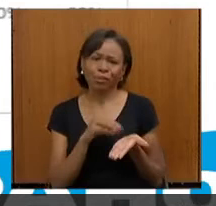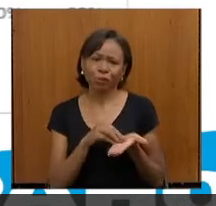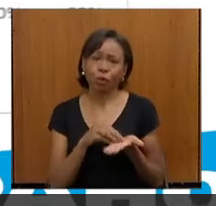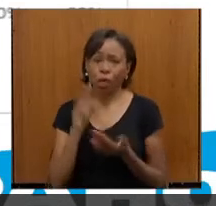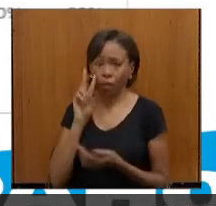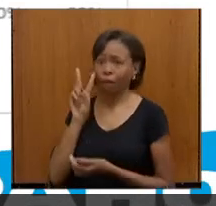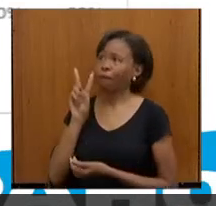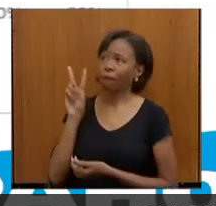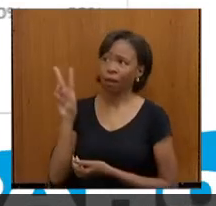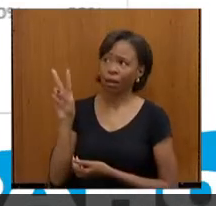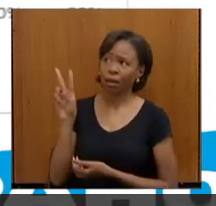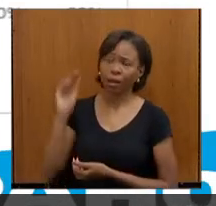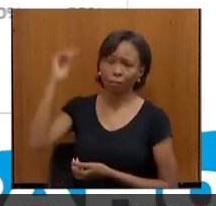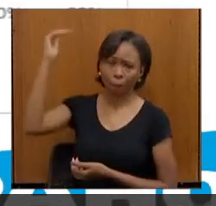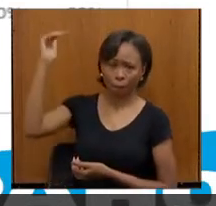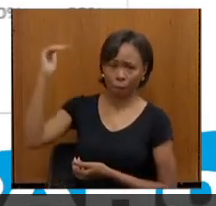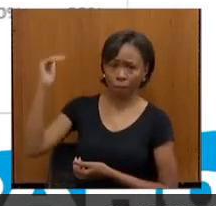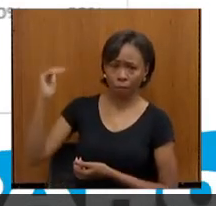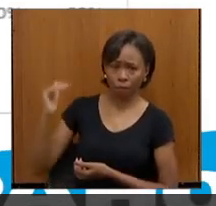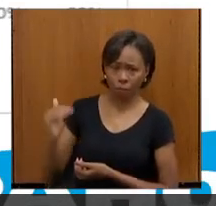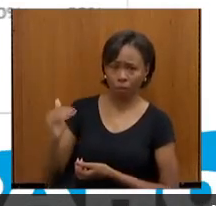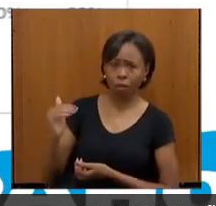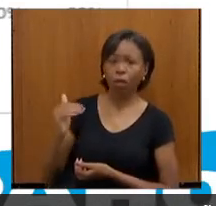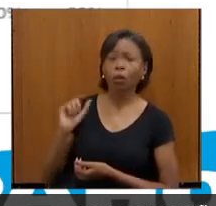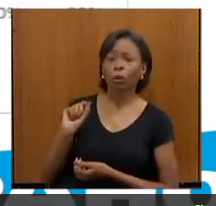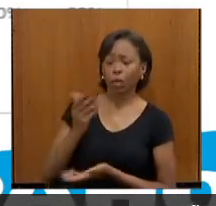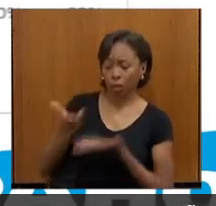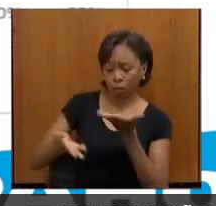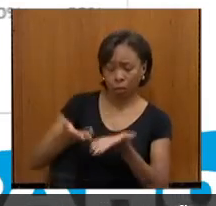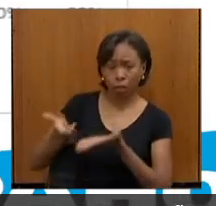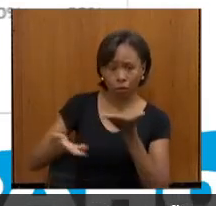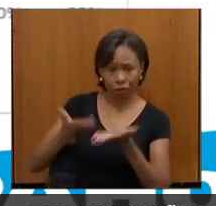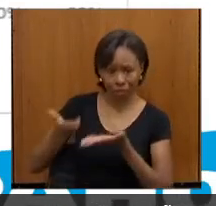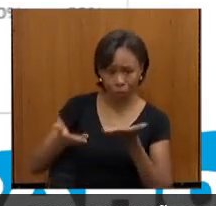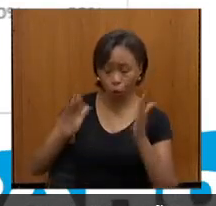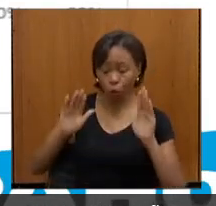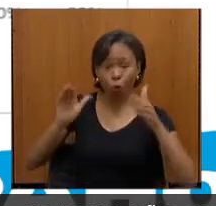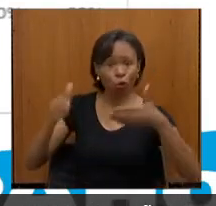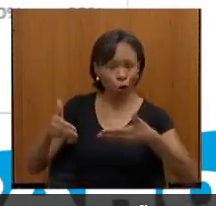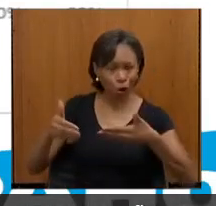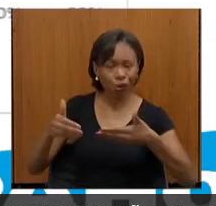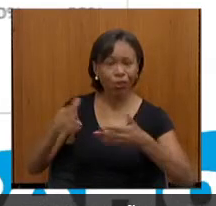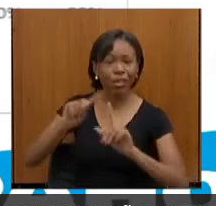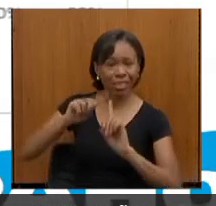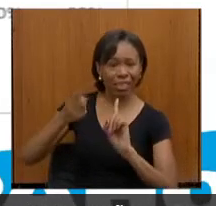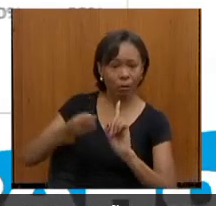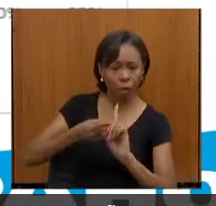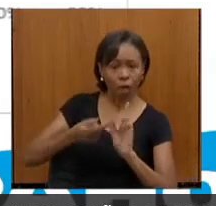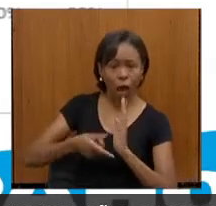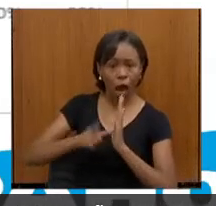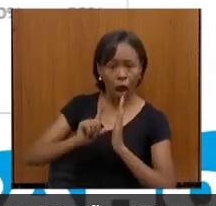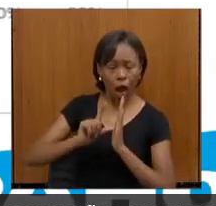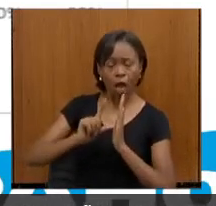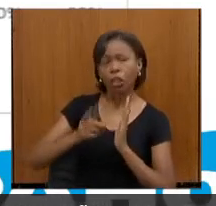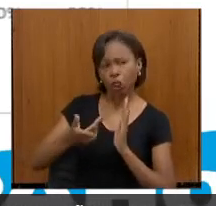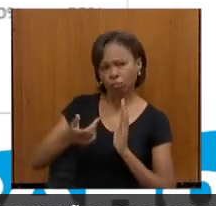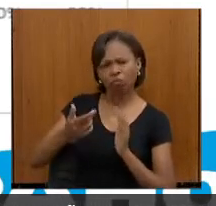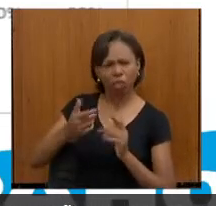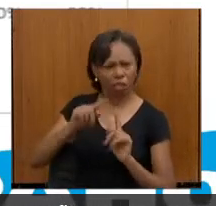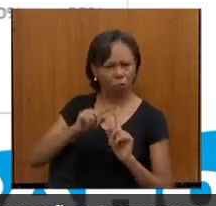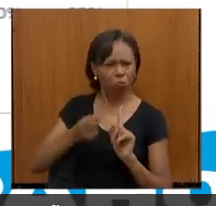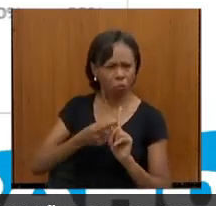encontra que os serviços de atenção pré-natal, eles estiveram fechados em cerca de